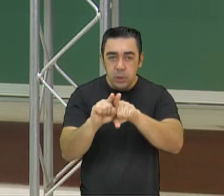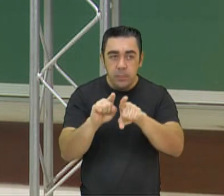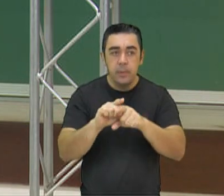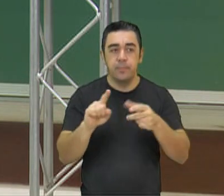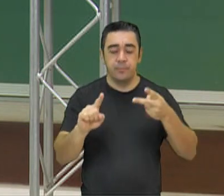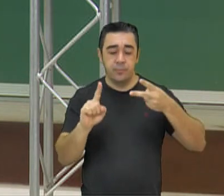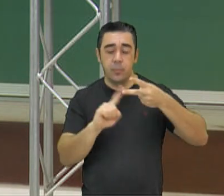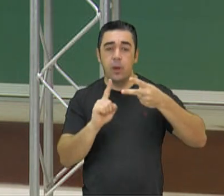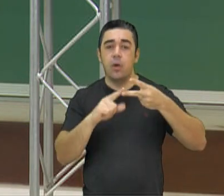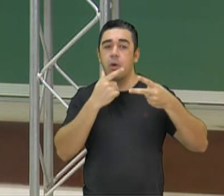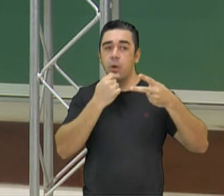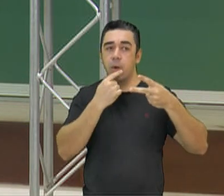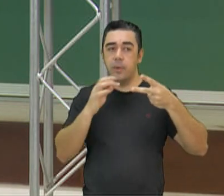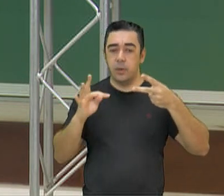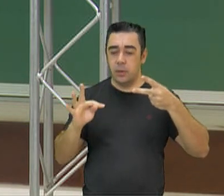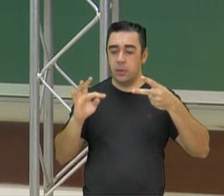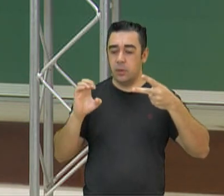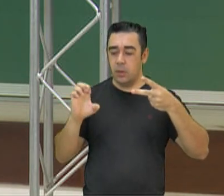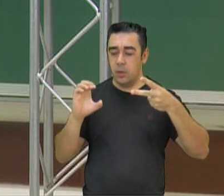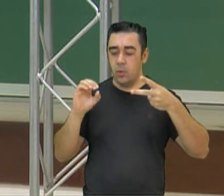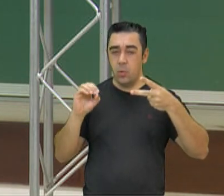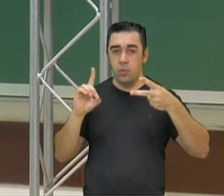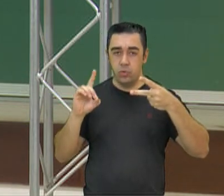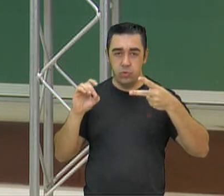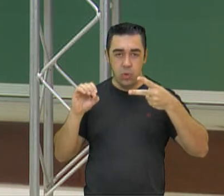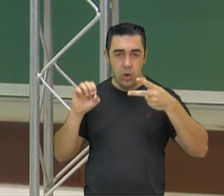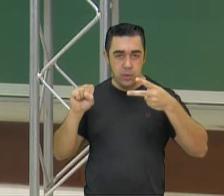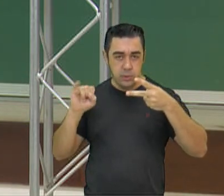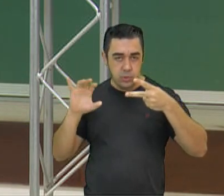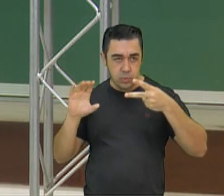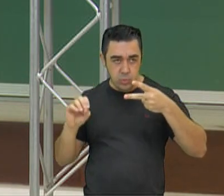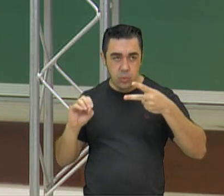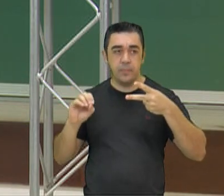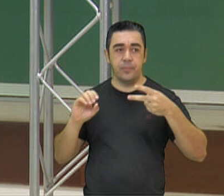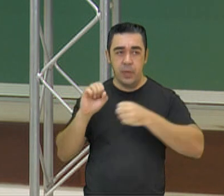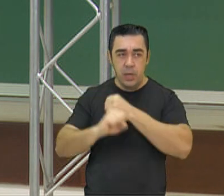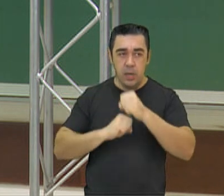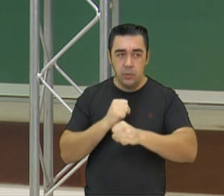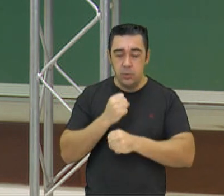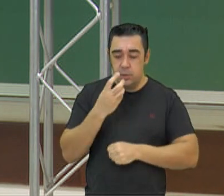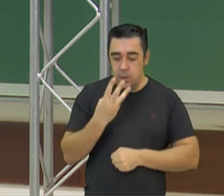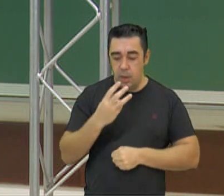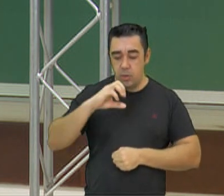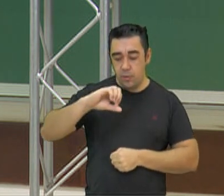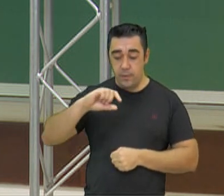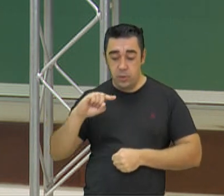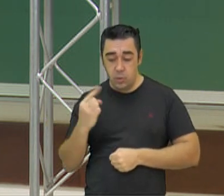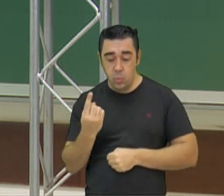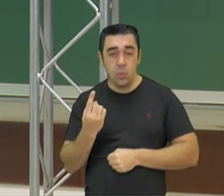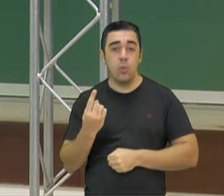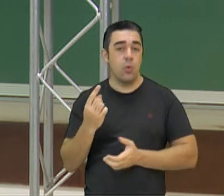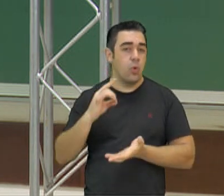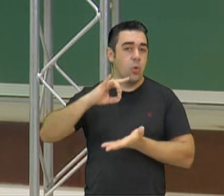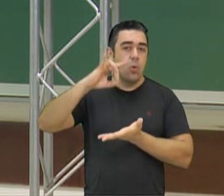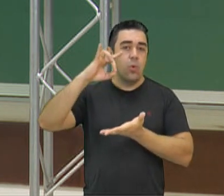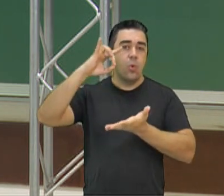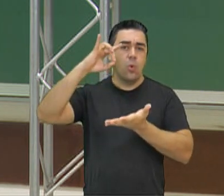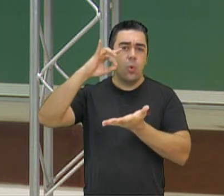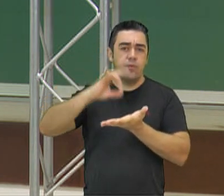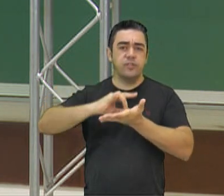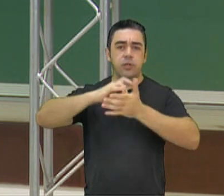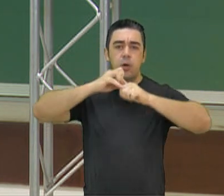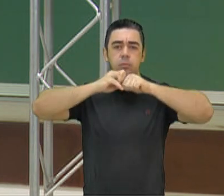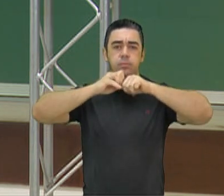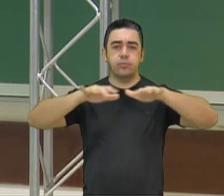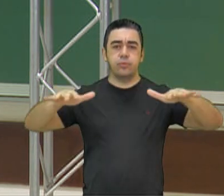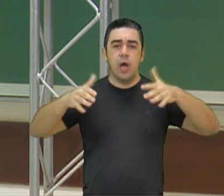imperador Teodósio, que no ano 391 depois de Cristo vai oficializar que